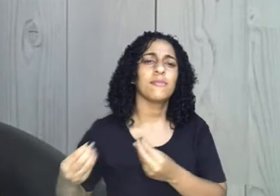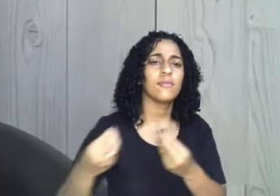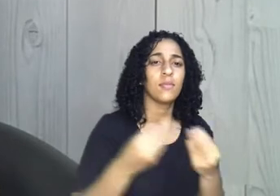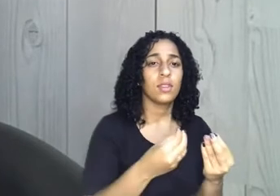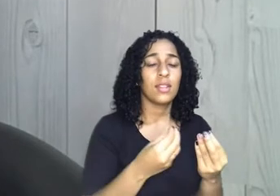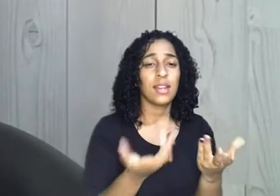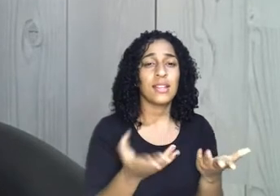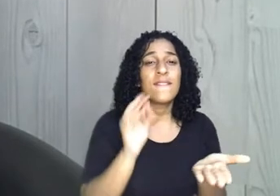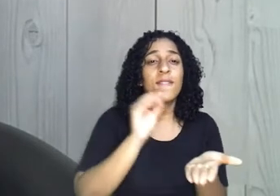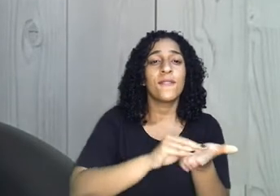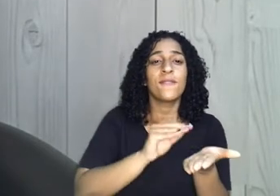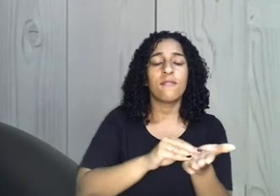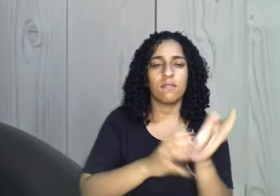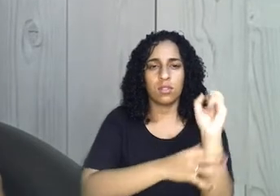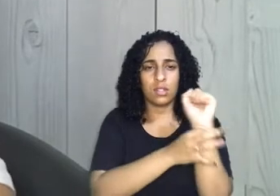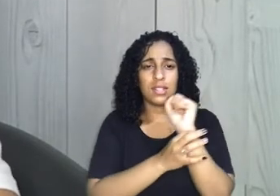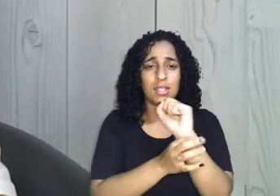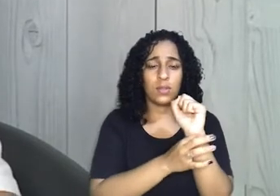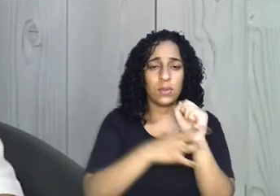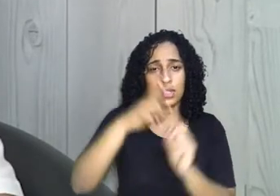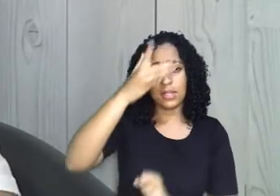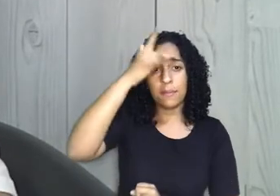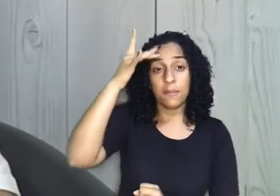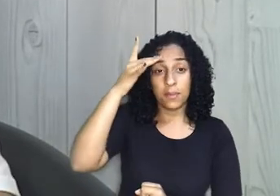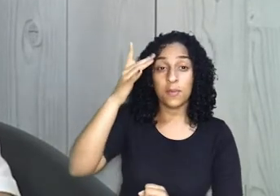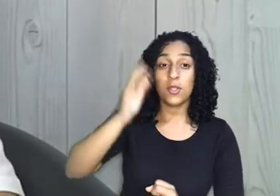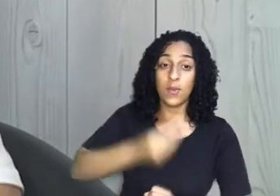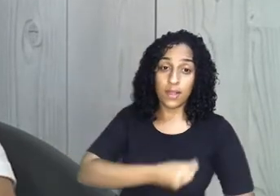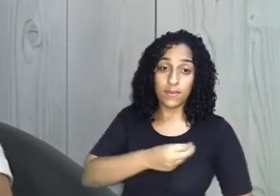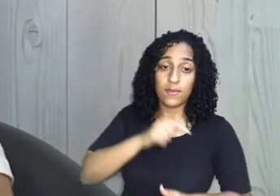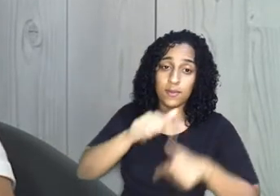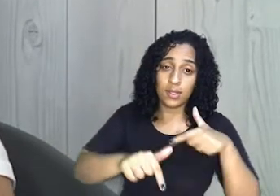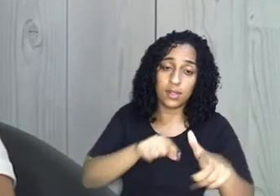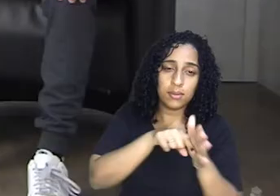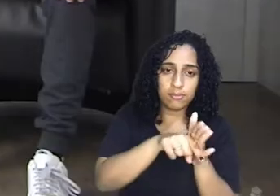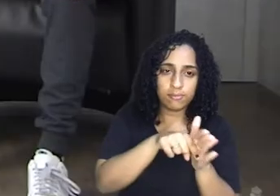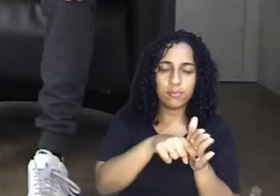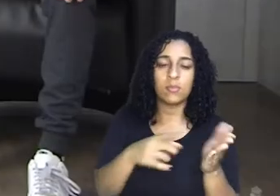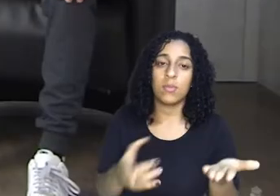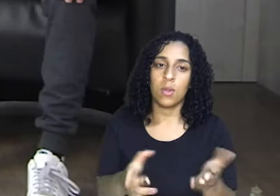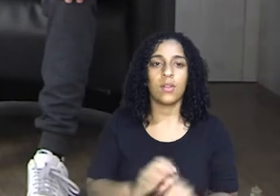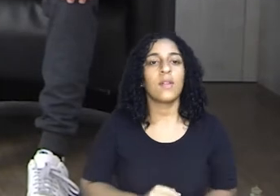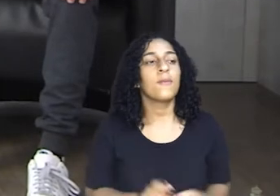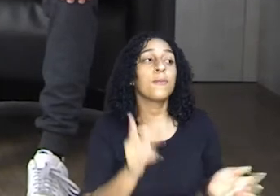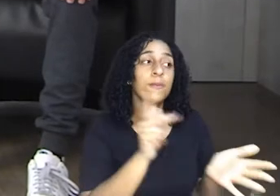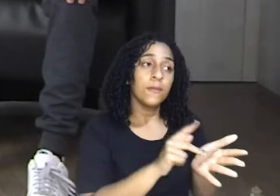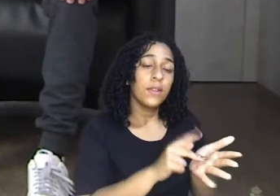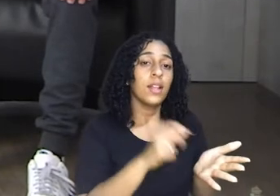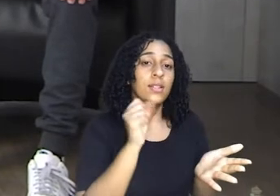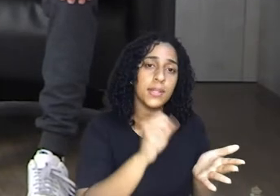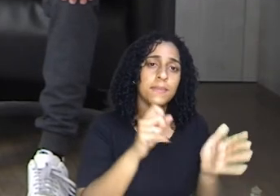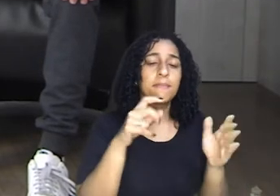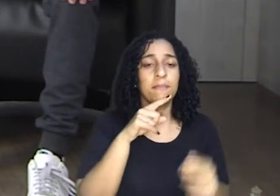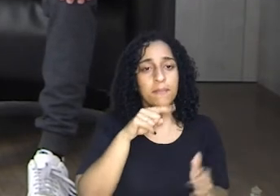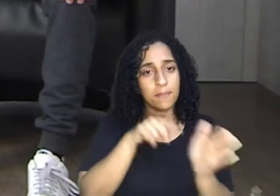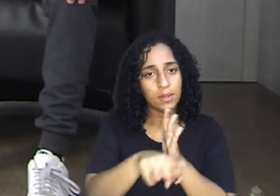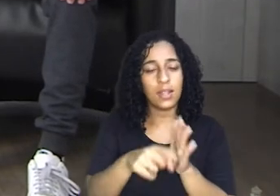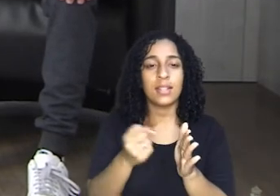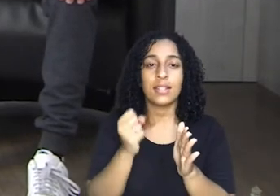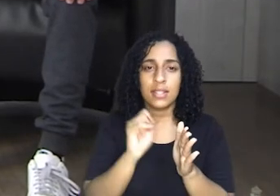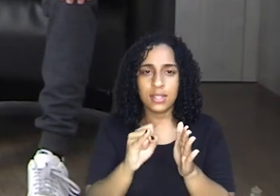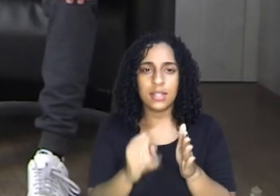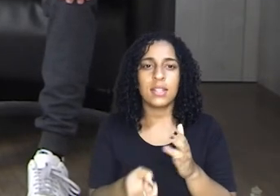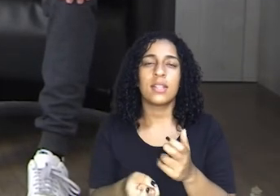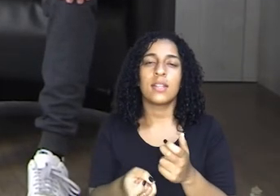insegurança muito grande para vocês que são pesquisadores não é e isso e olha as na verdade se a gente perguntar se vocês